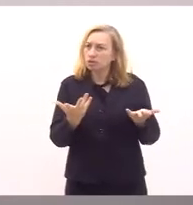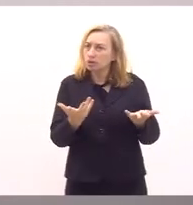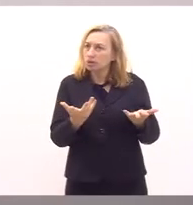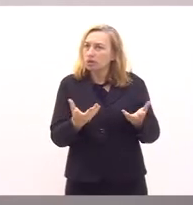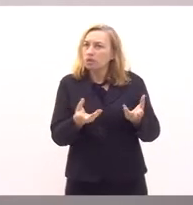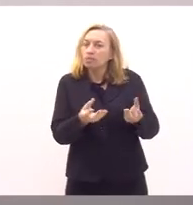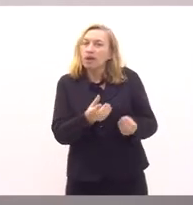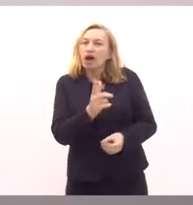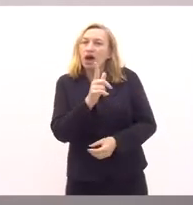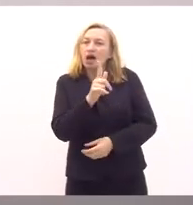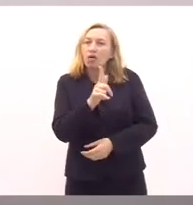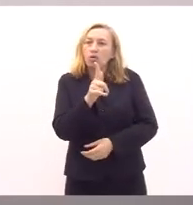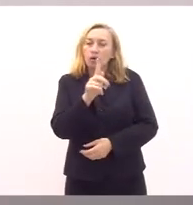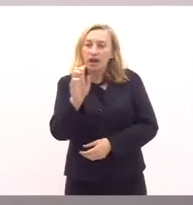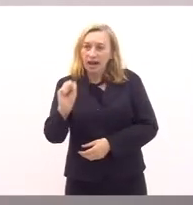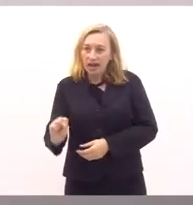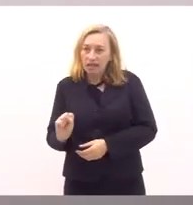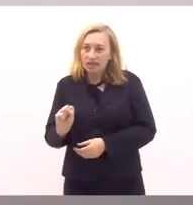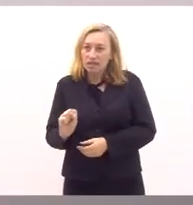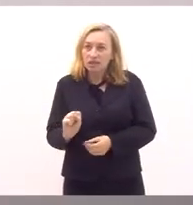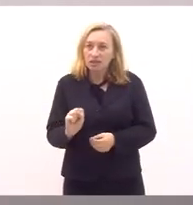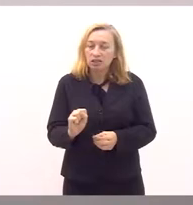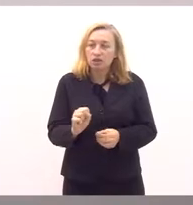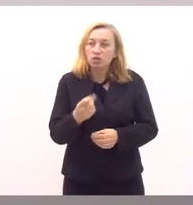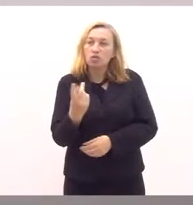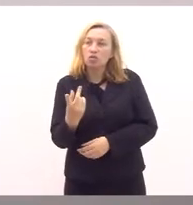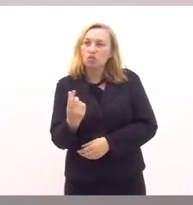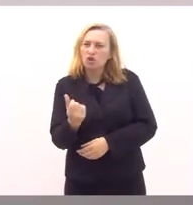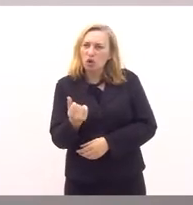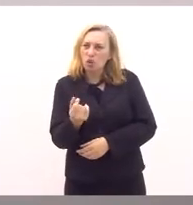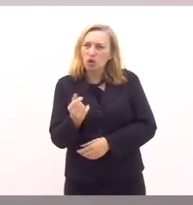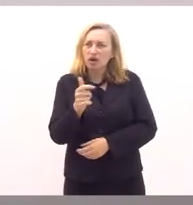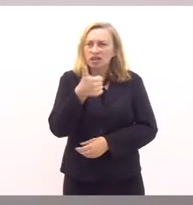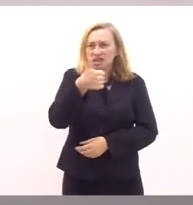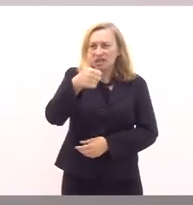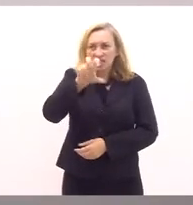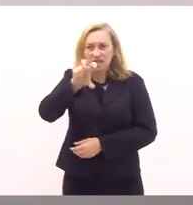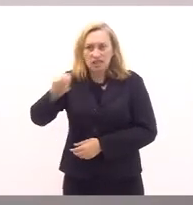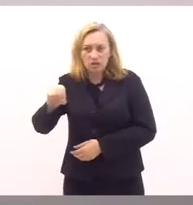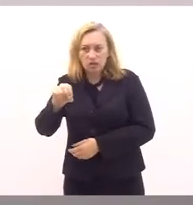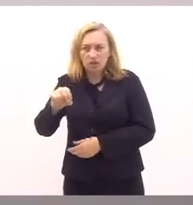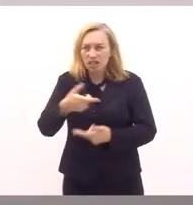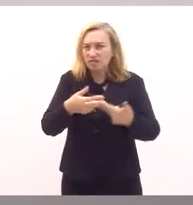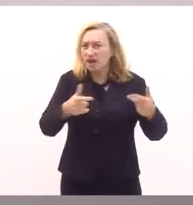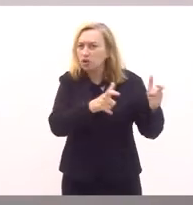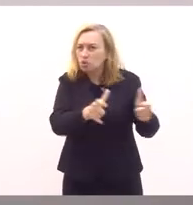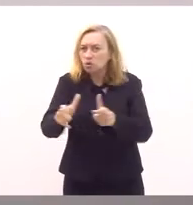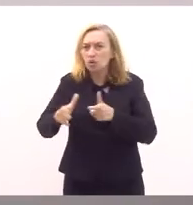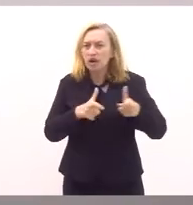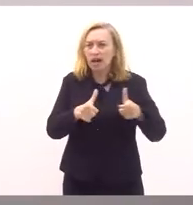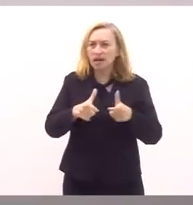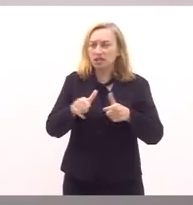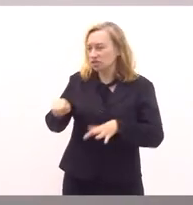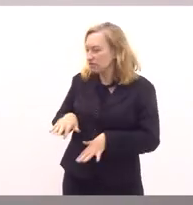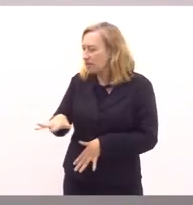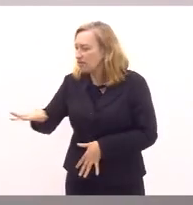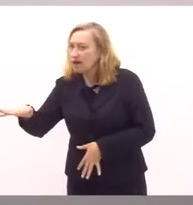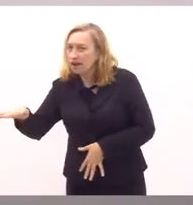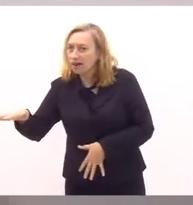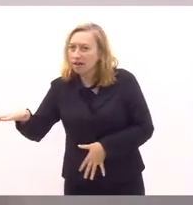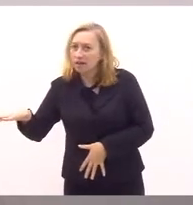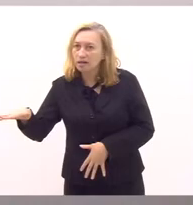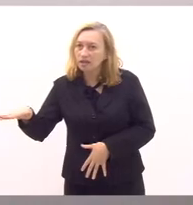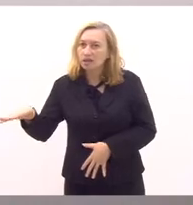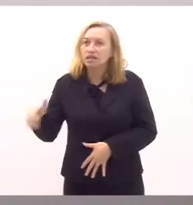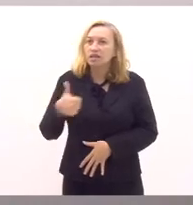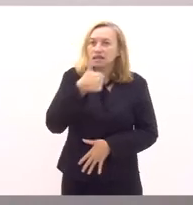botijão de gás que custa R$150 em muitos territórios de favela, periferia, não, isso aqui é para